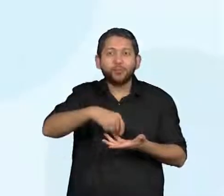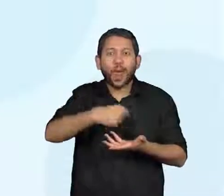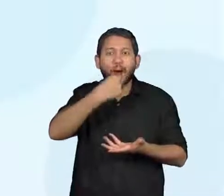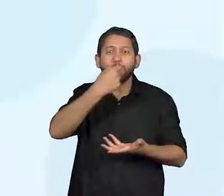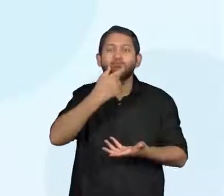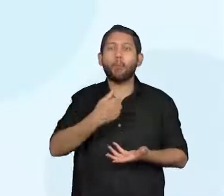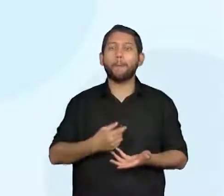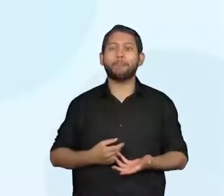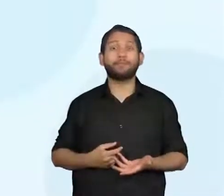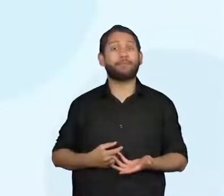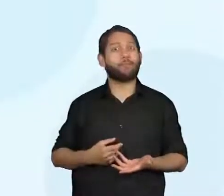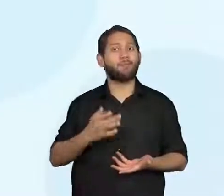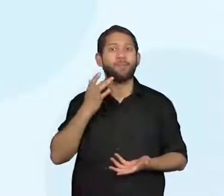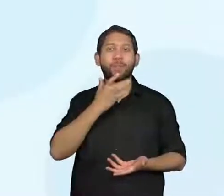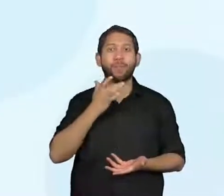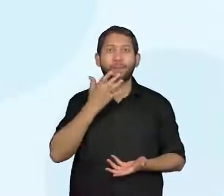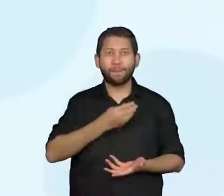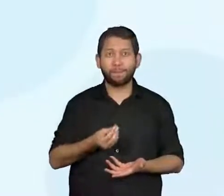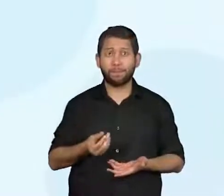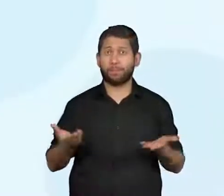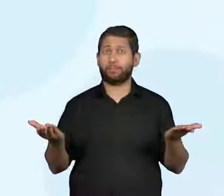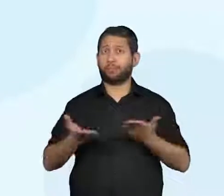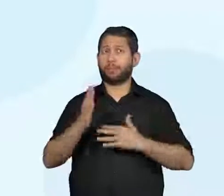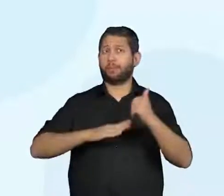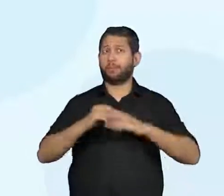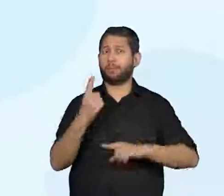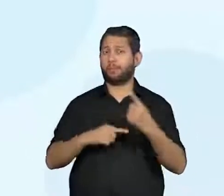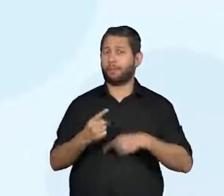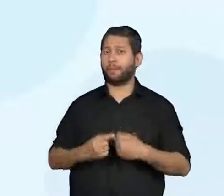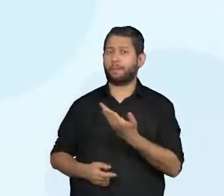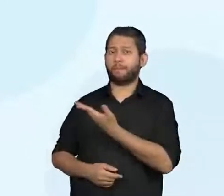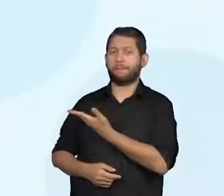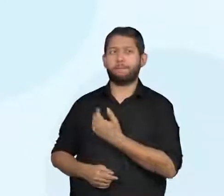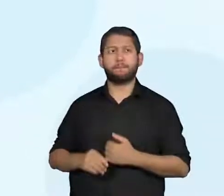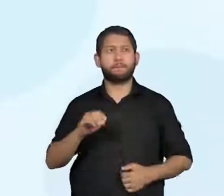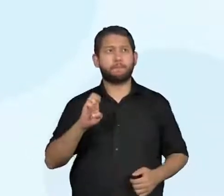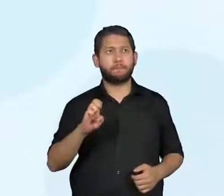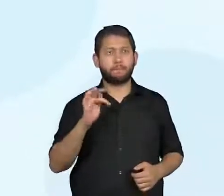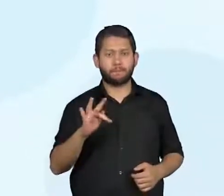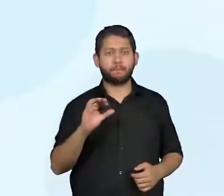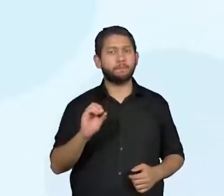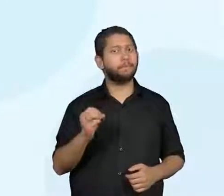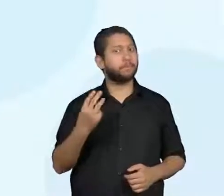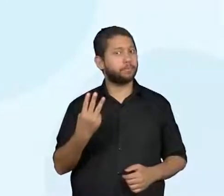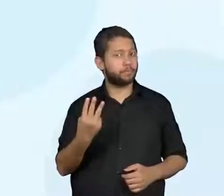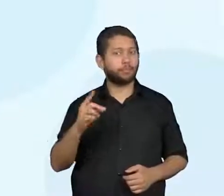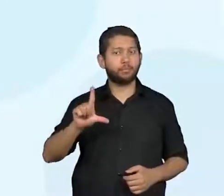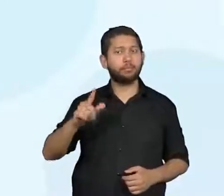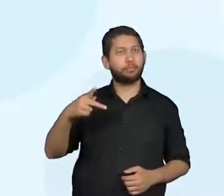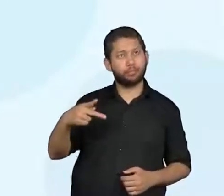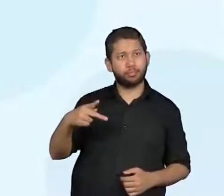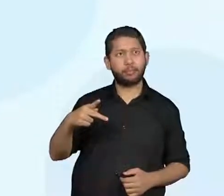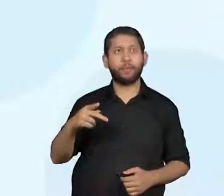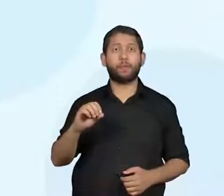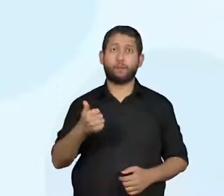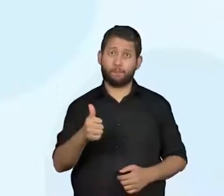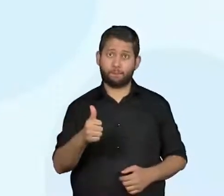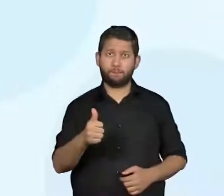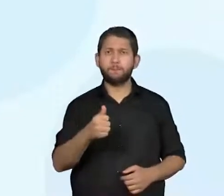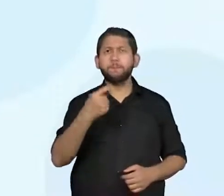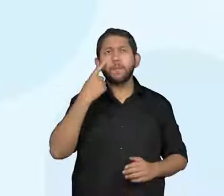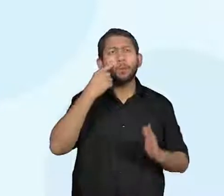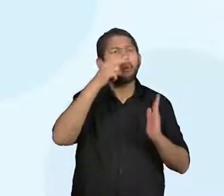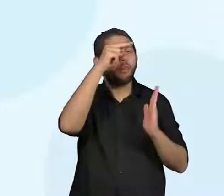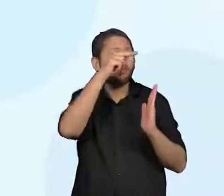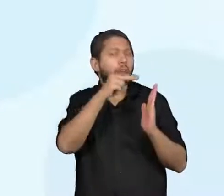Vamos ver a habilidade da aula de hoje. EF03, LP11, que diz respeito a ler e compreender com